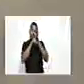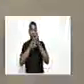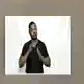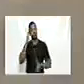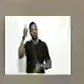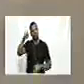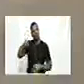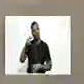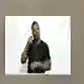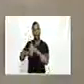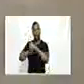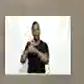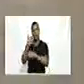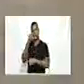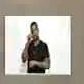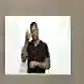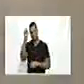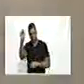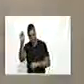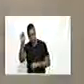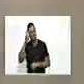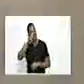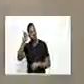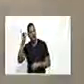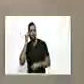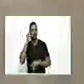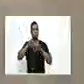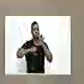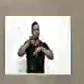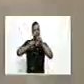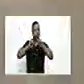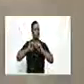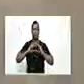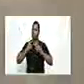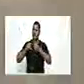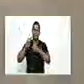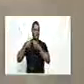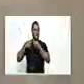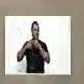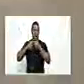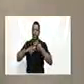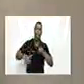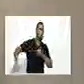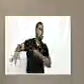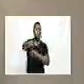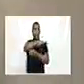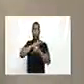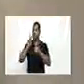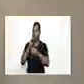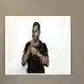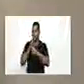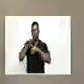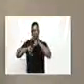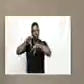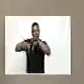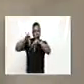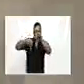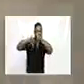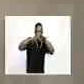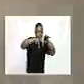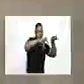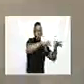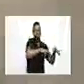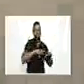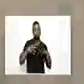2018 nós vamos recolher reciclado na cidade inteira então o programa nosso é fazer a es clar cidade